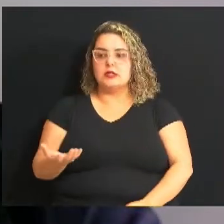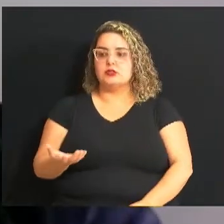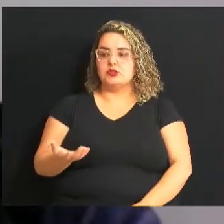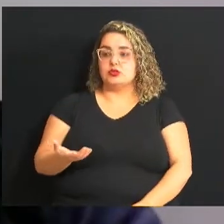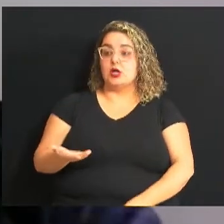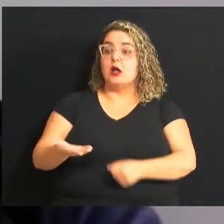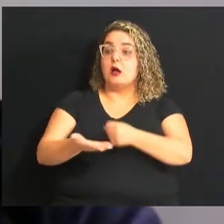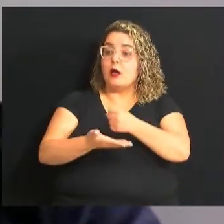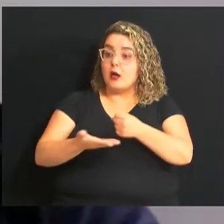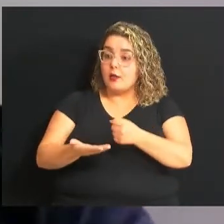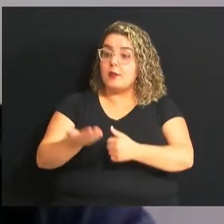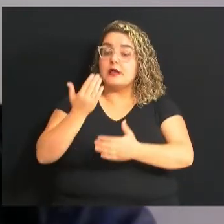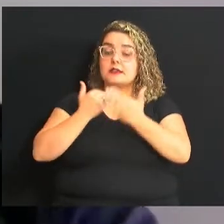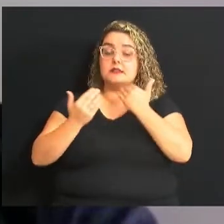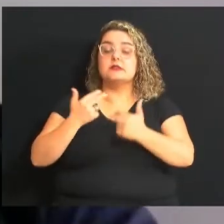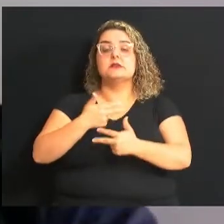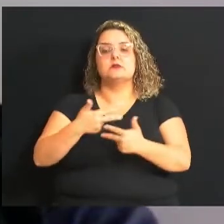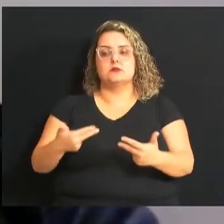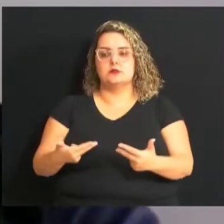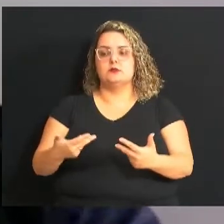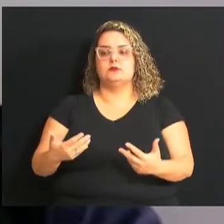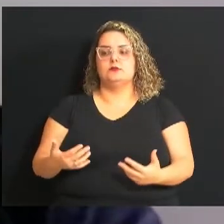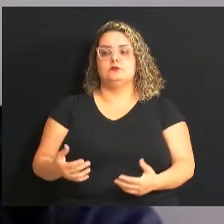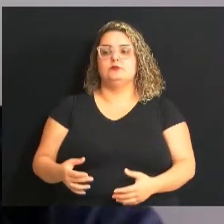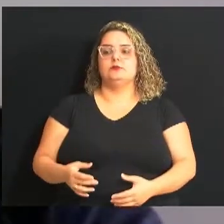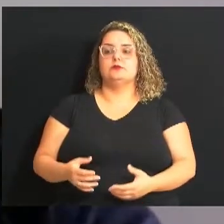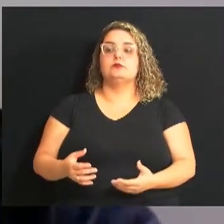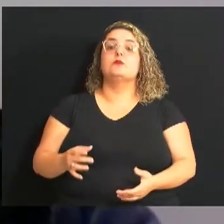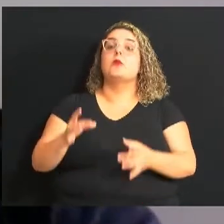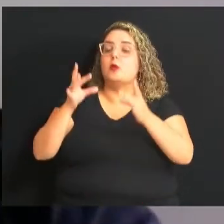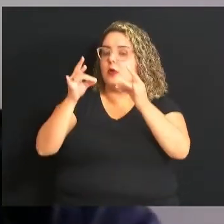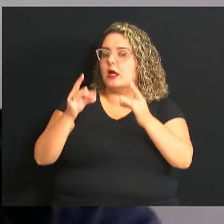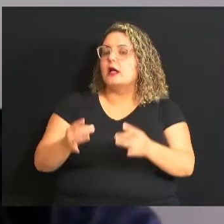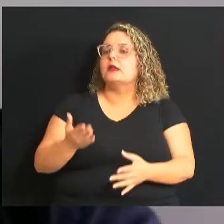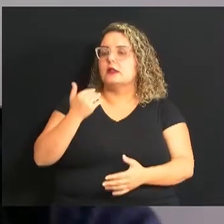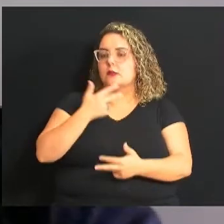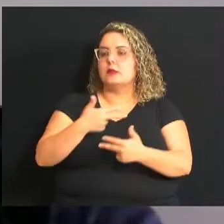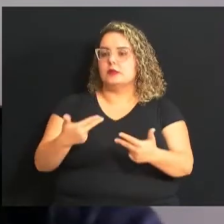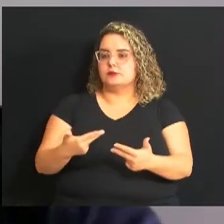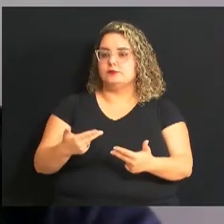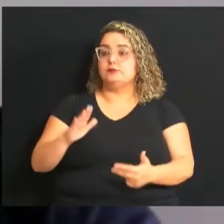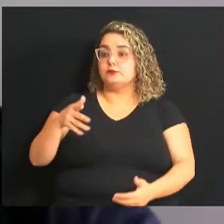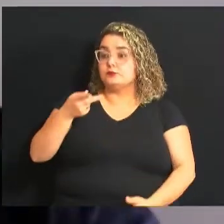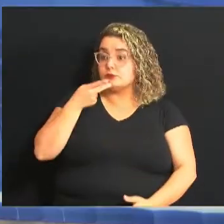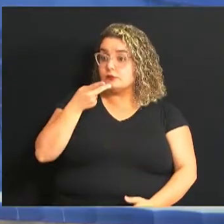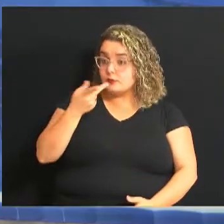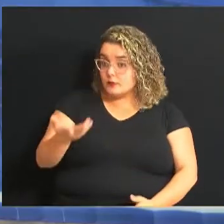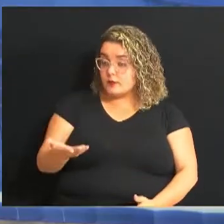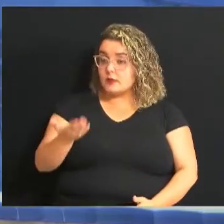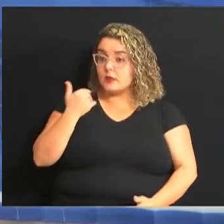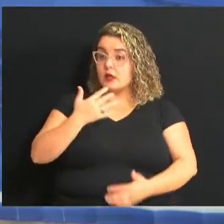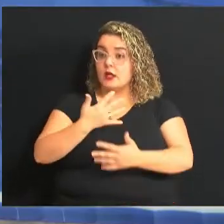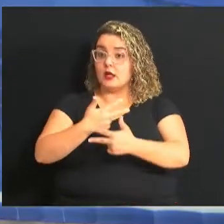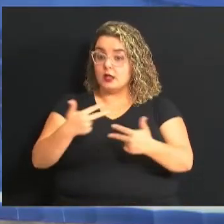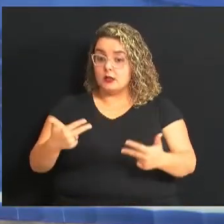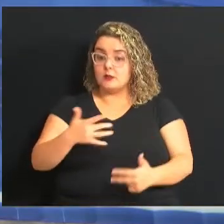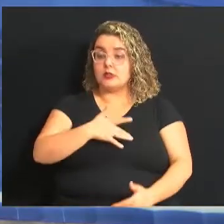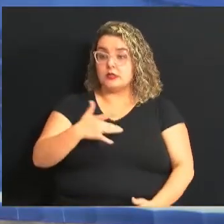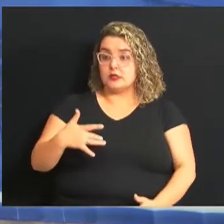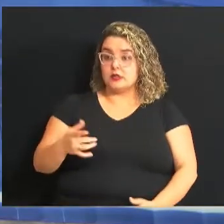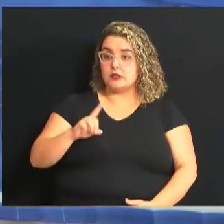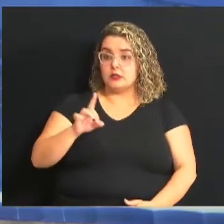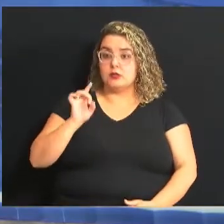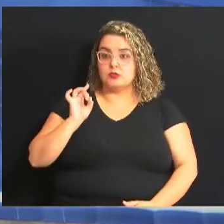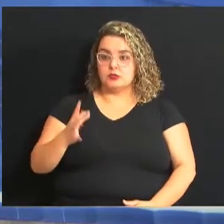da alimentação deve ser composta por esses alimentos. E quando a gente fala em alimentação saudável, não adianta só agora chegar